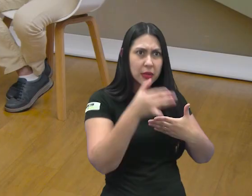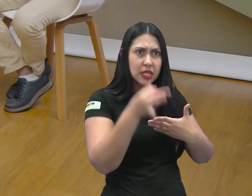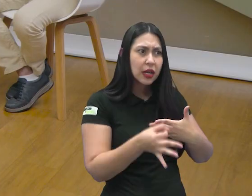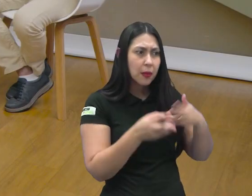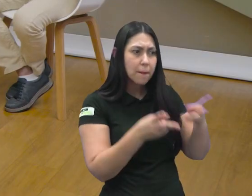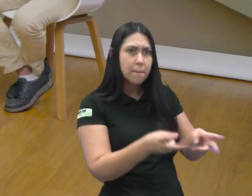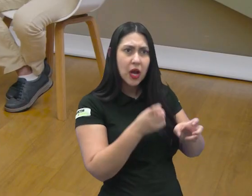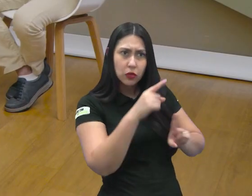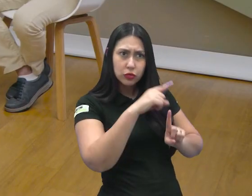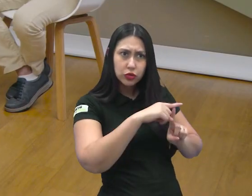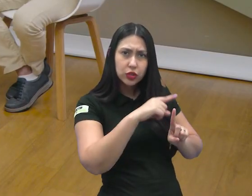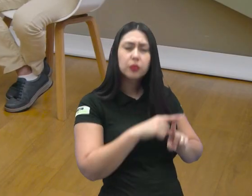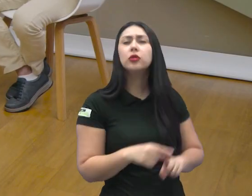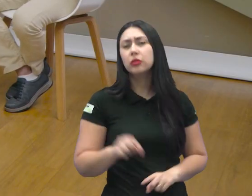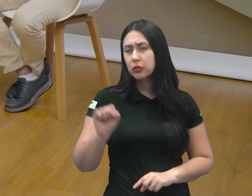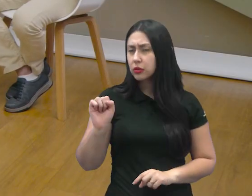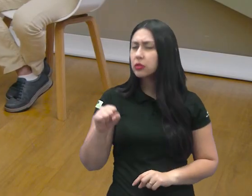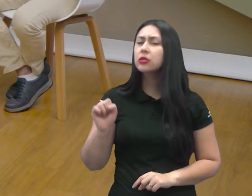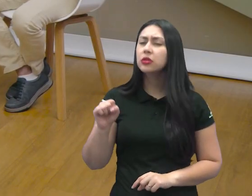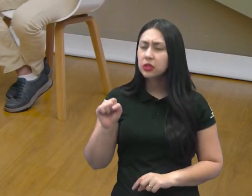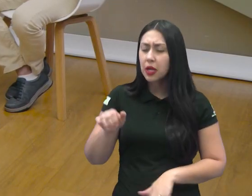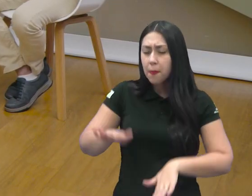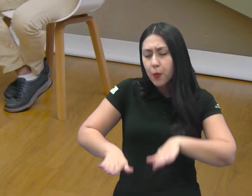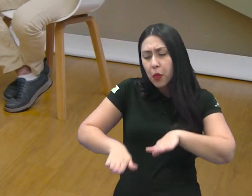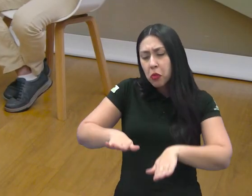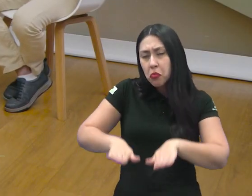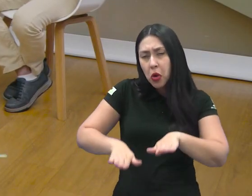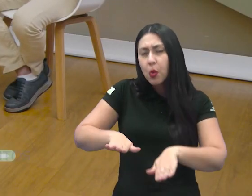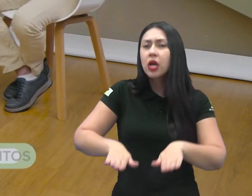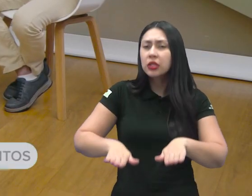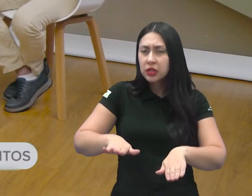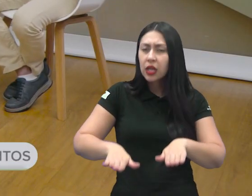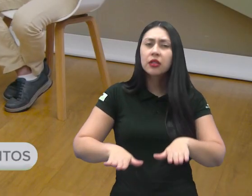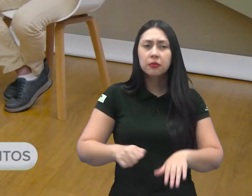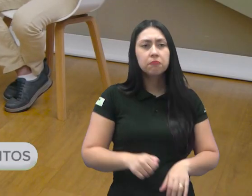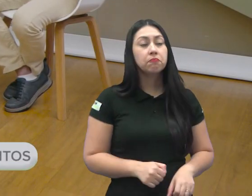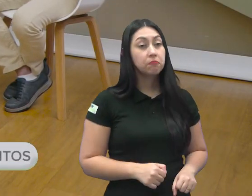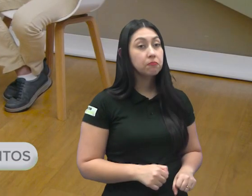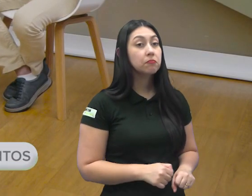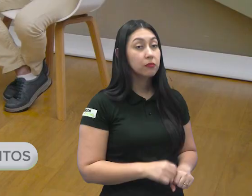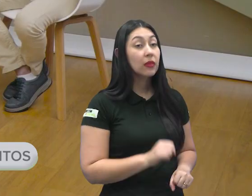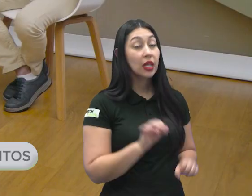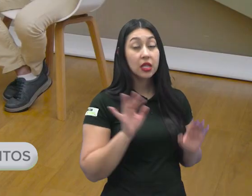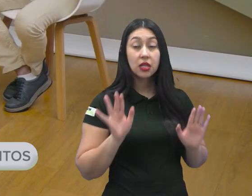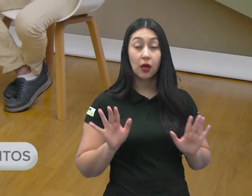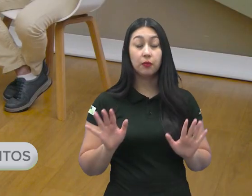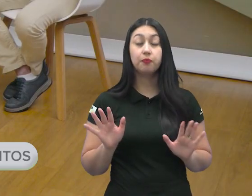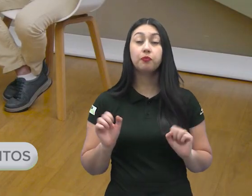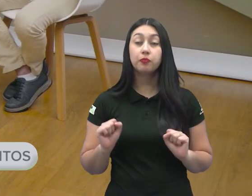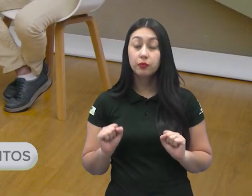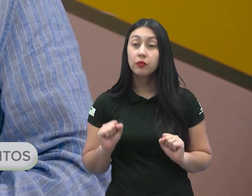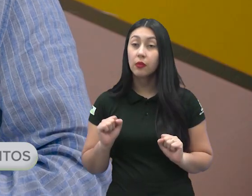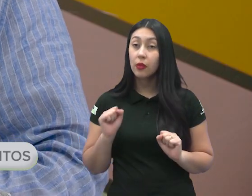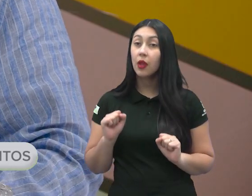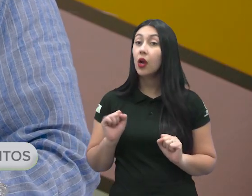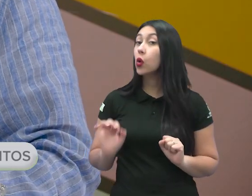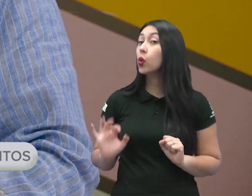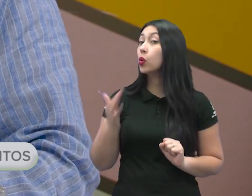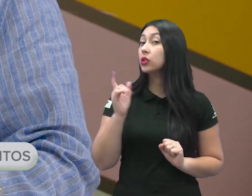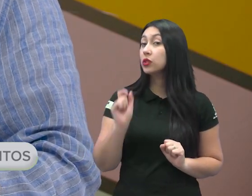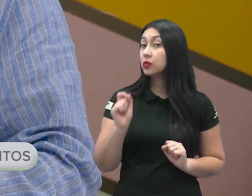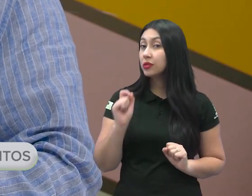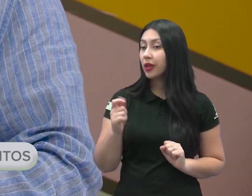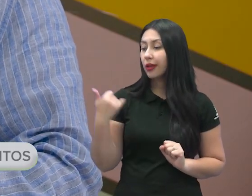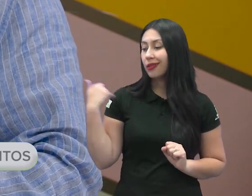pé. Claro, Na pesado, dúvida, procura o ortopedista E especialista em pés. Uma situação que acomete muitas pessoas na idade